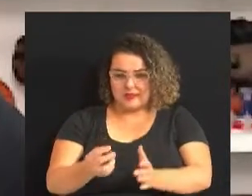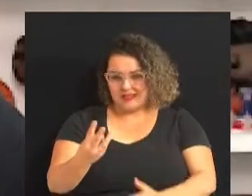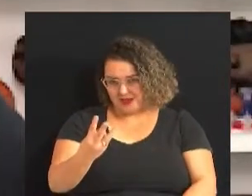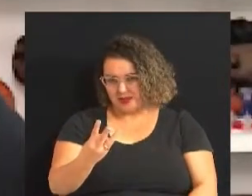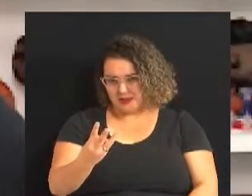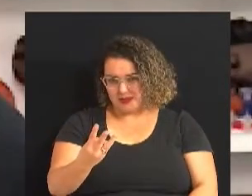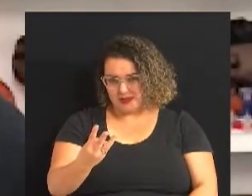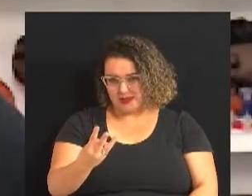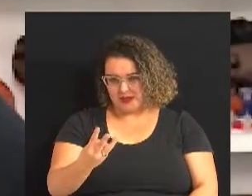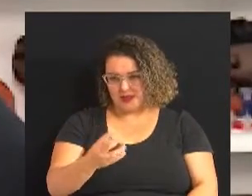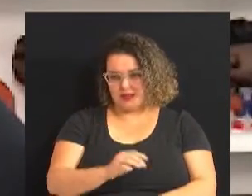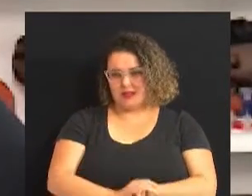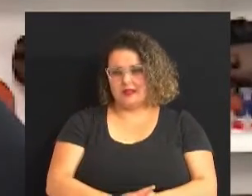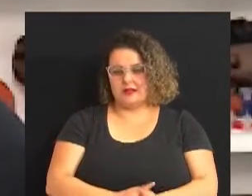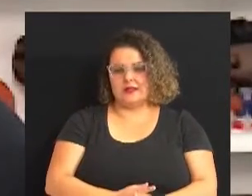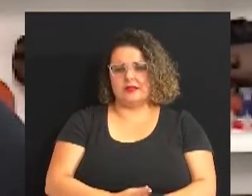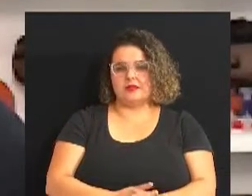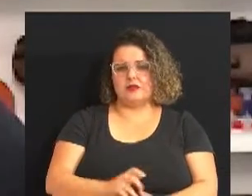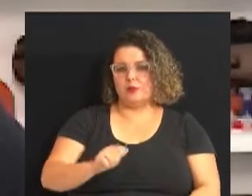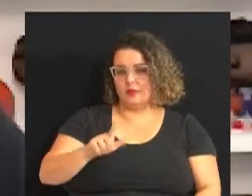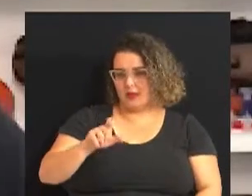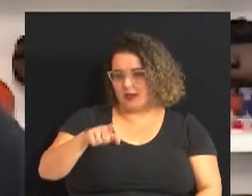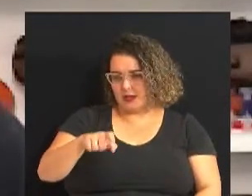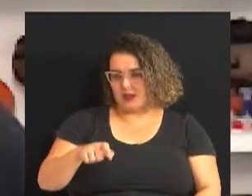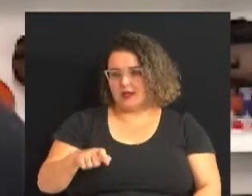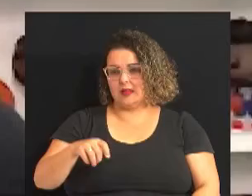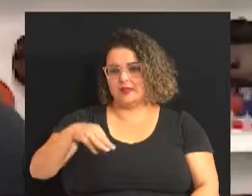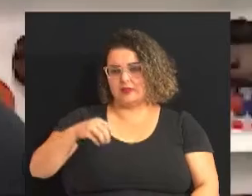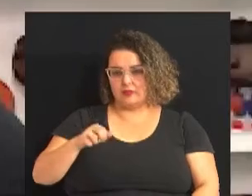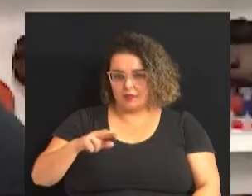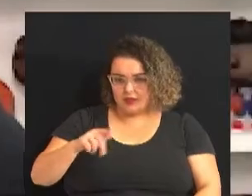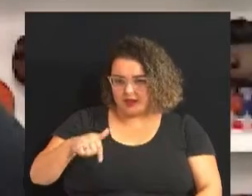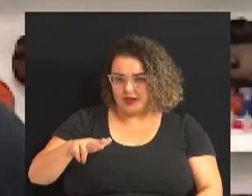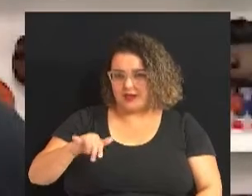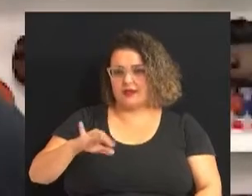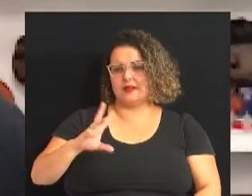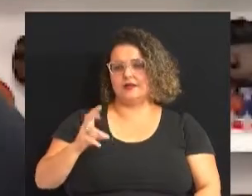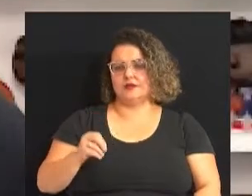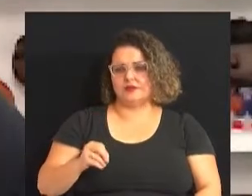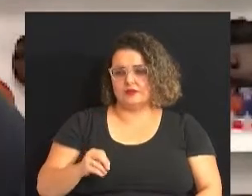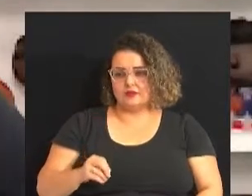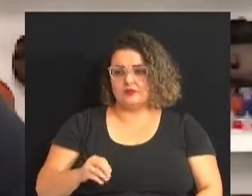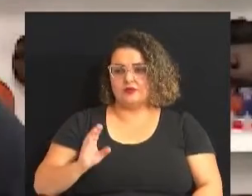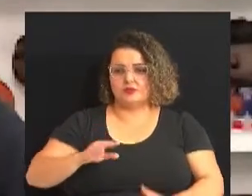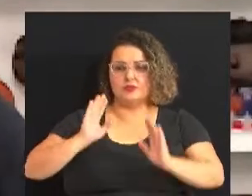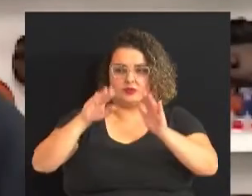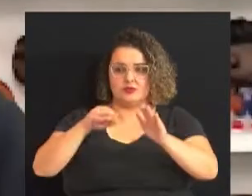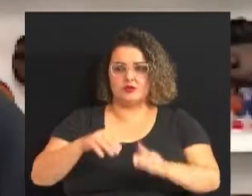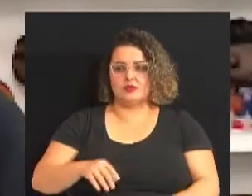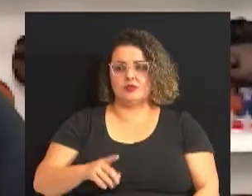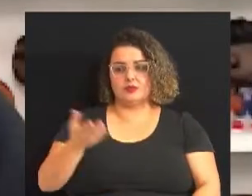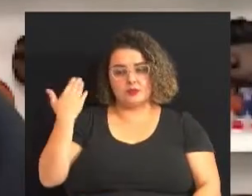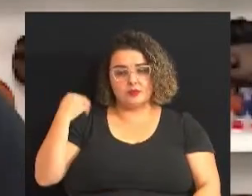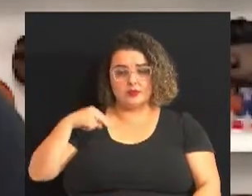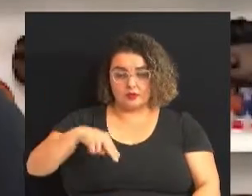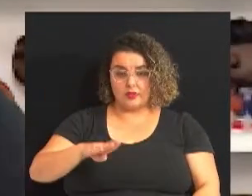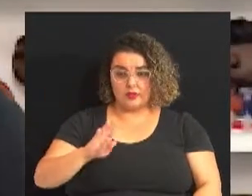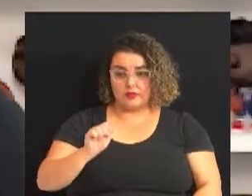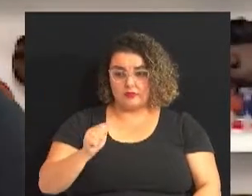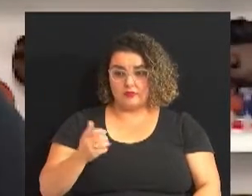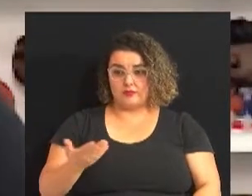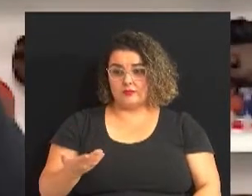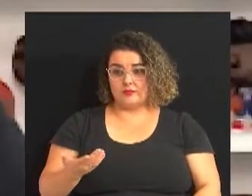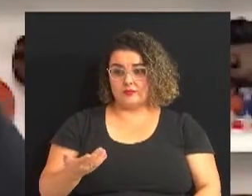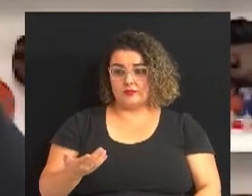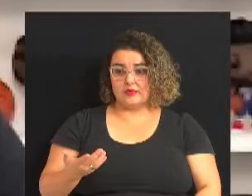que o Alex joga, o Marquinhos joga, e são caras que jogam na NBA, que jogaram na NBA, mas que em